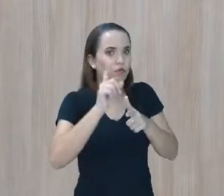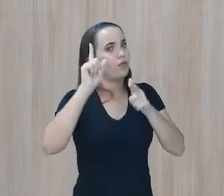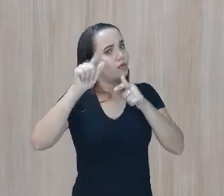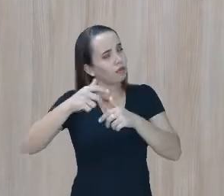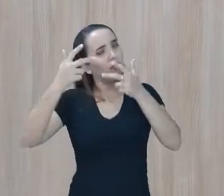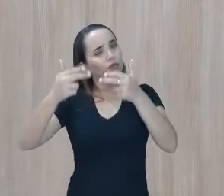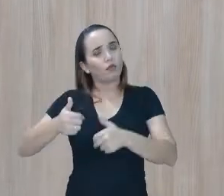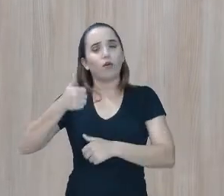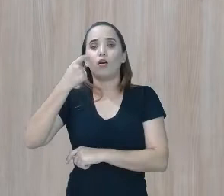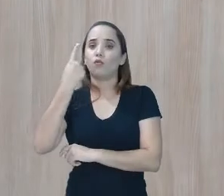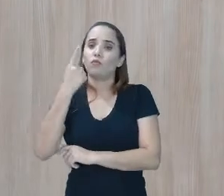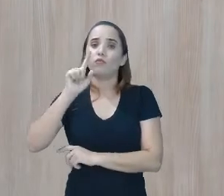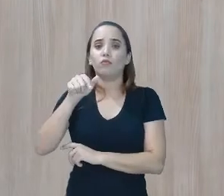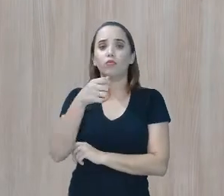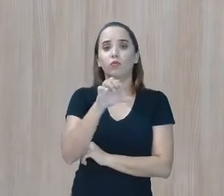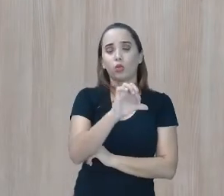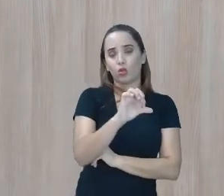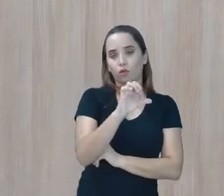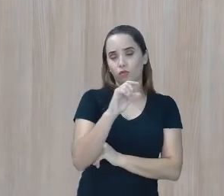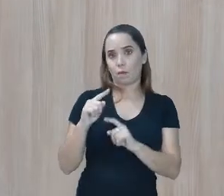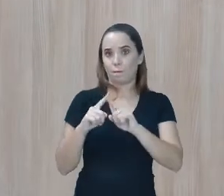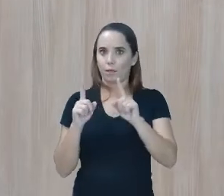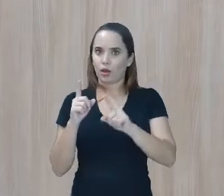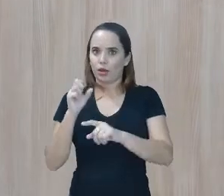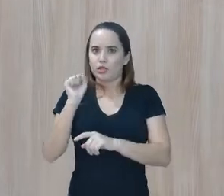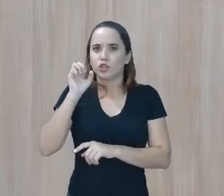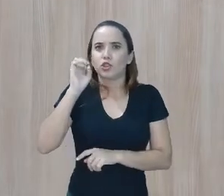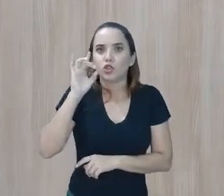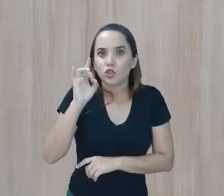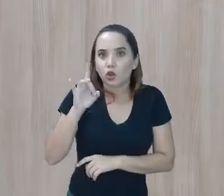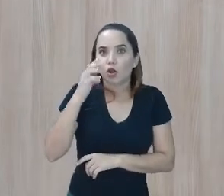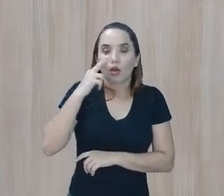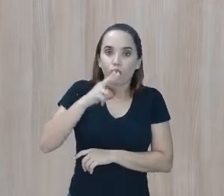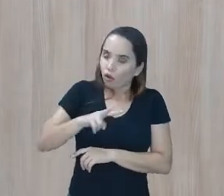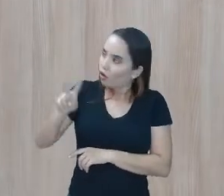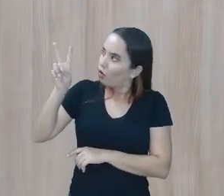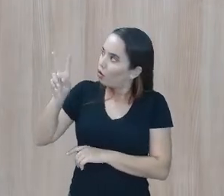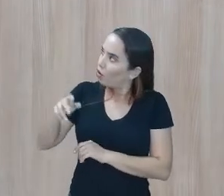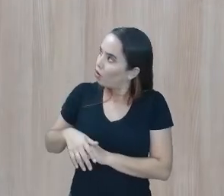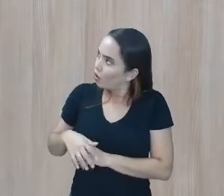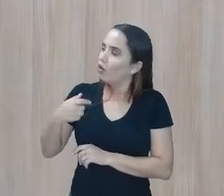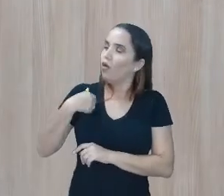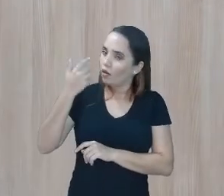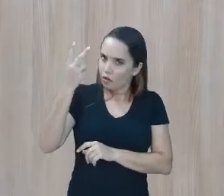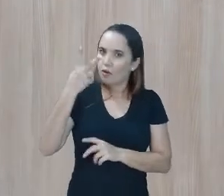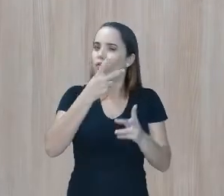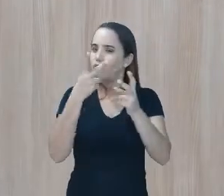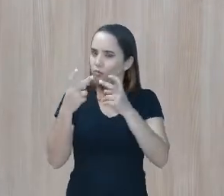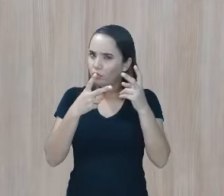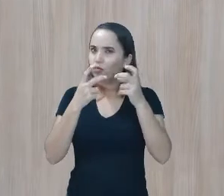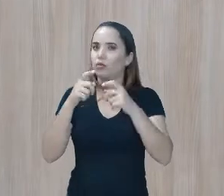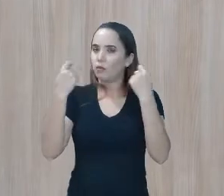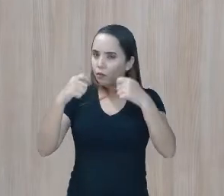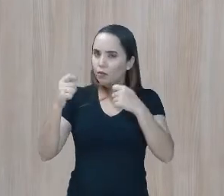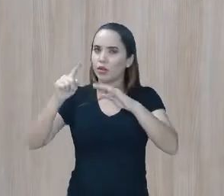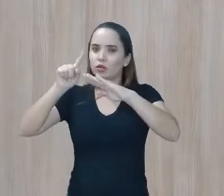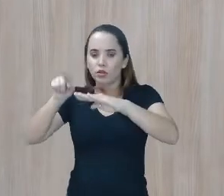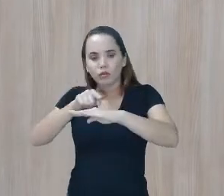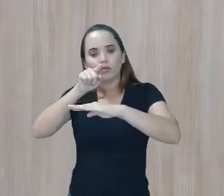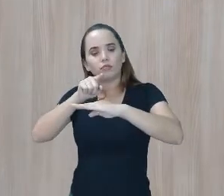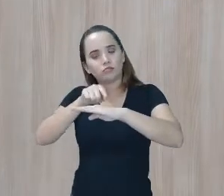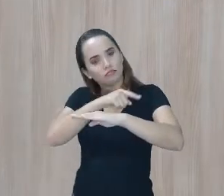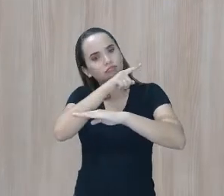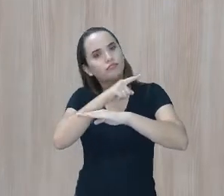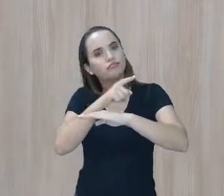vou encontrar 1,9, mas se eu estiver olhando para essa fração decimal, basta eu perceber que eu preciso andar